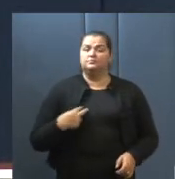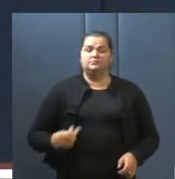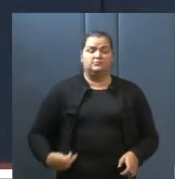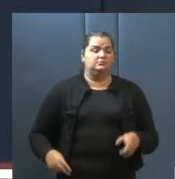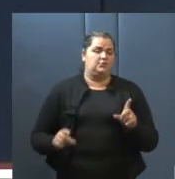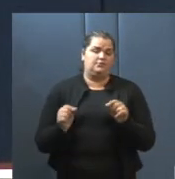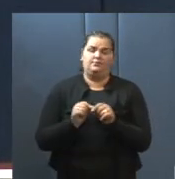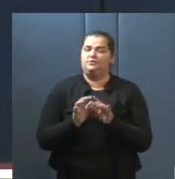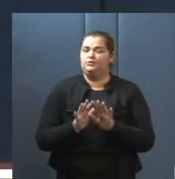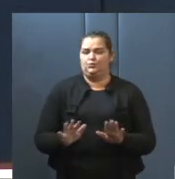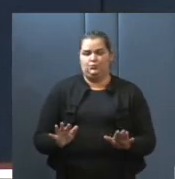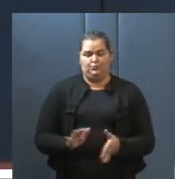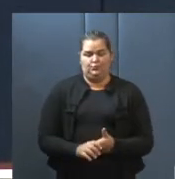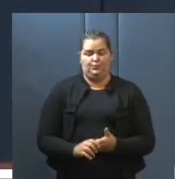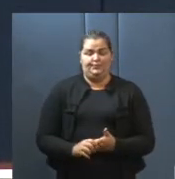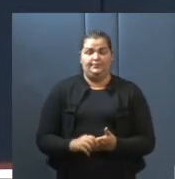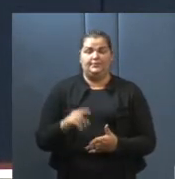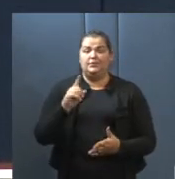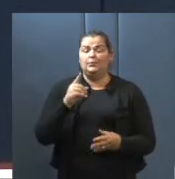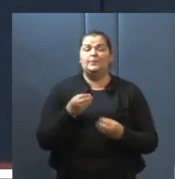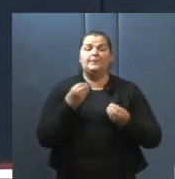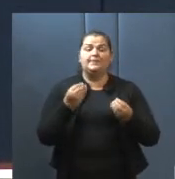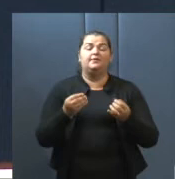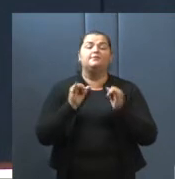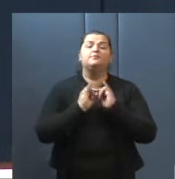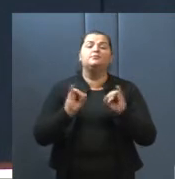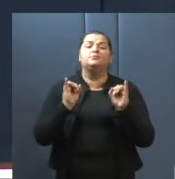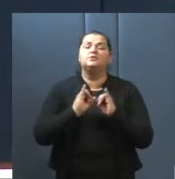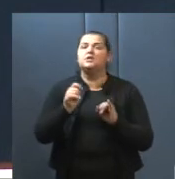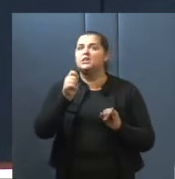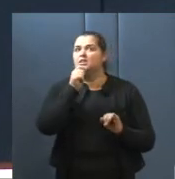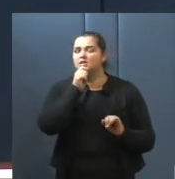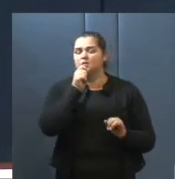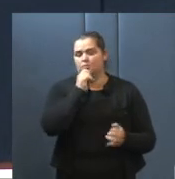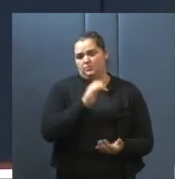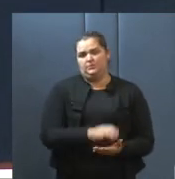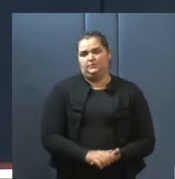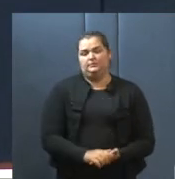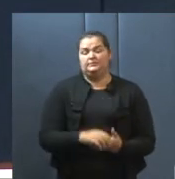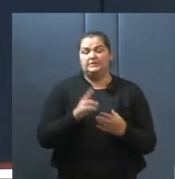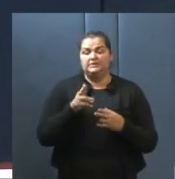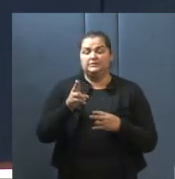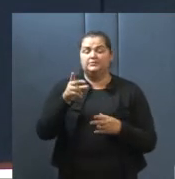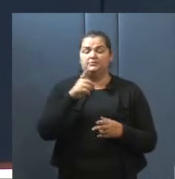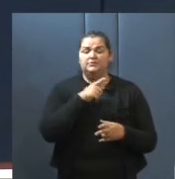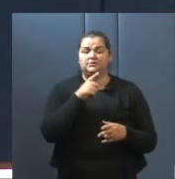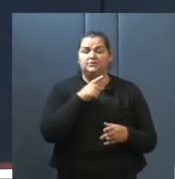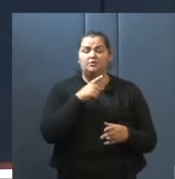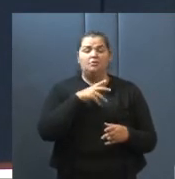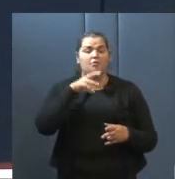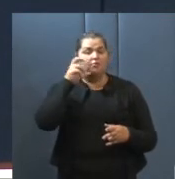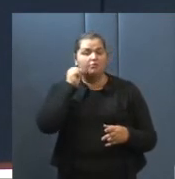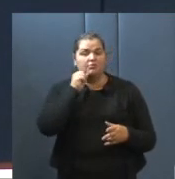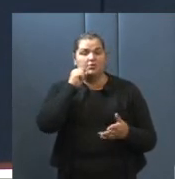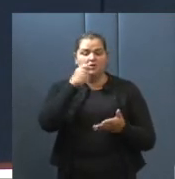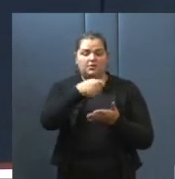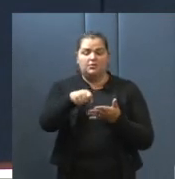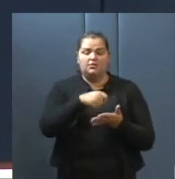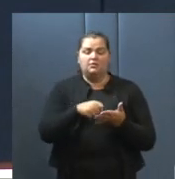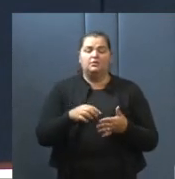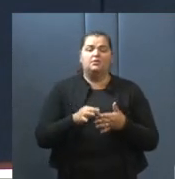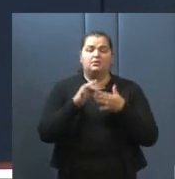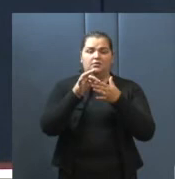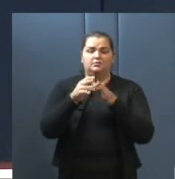faz isso. A China não dá informação nenhuma. Eles sentam, ouvem, anotam, levam